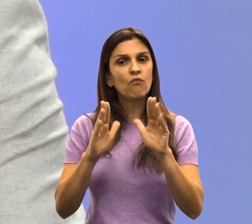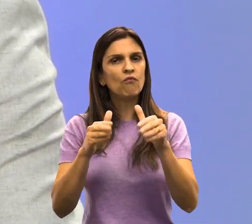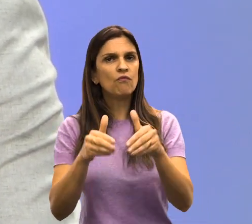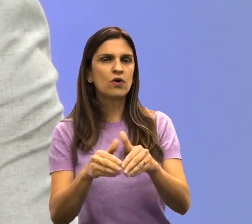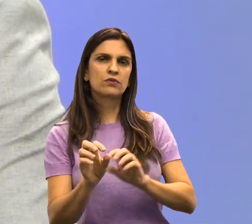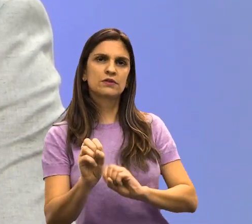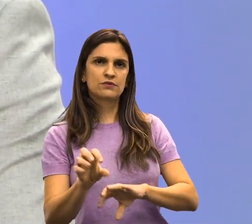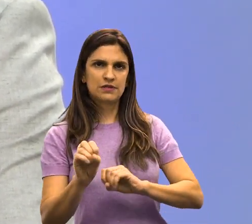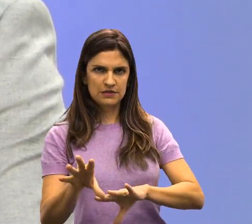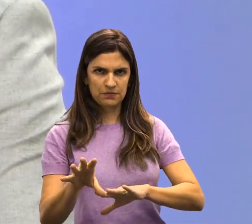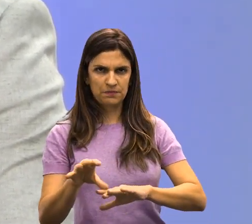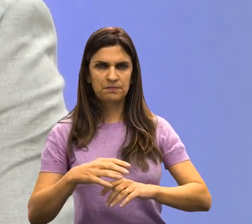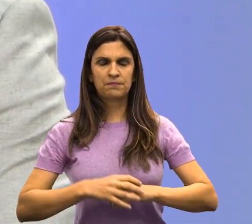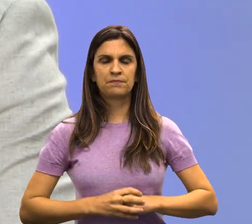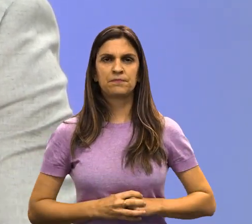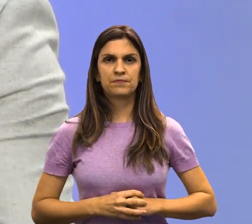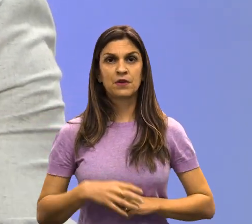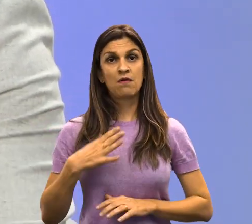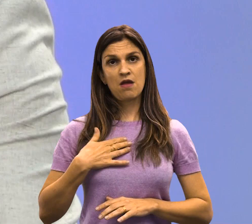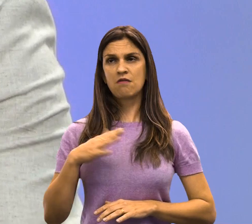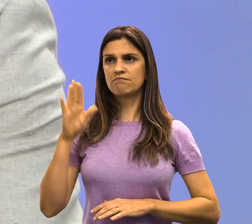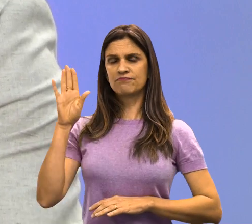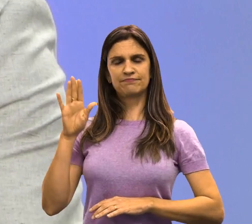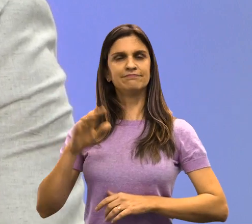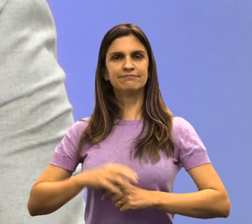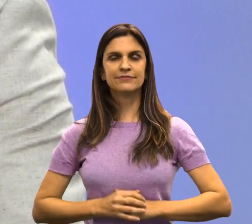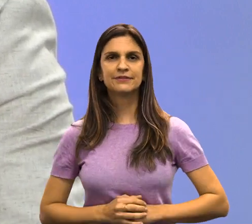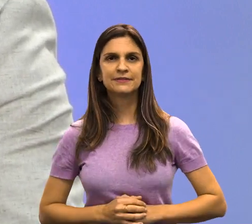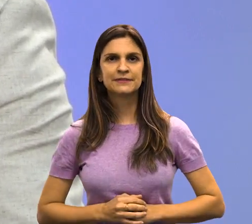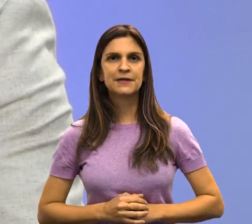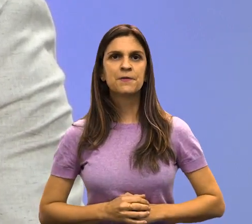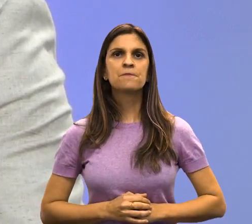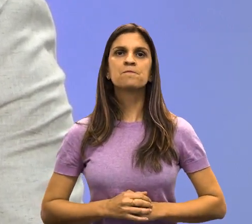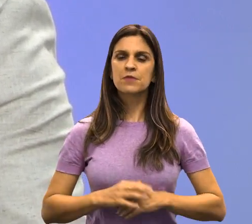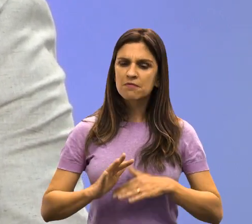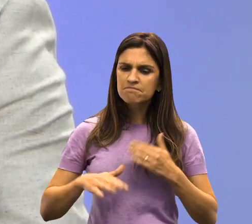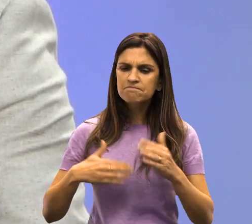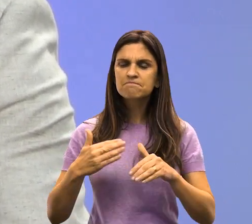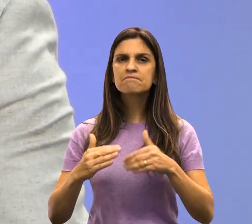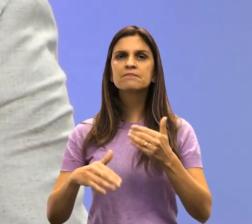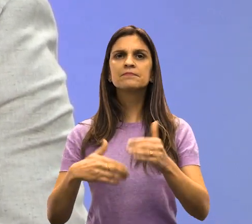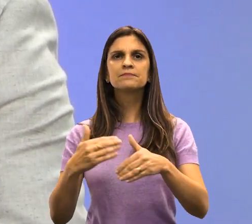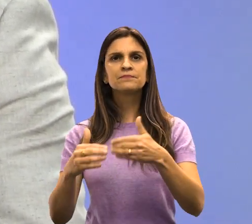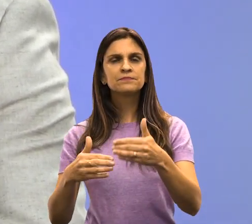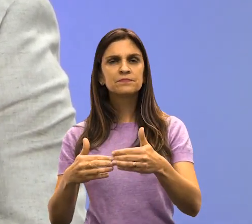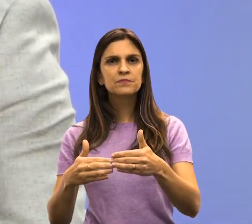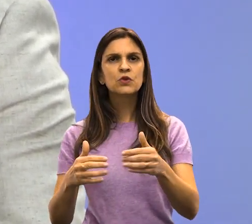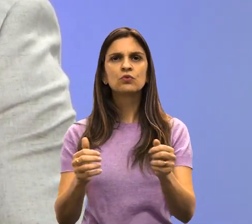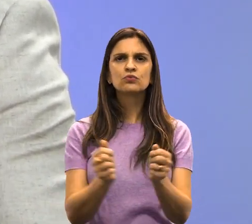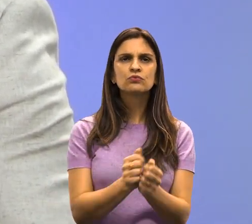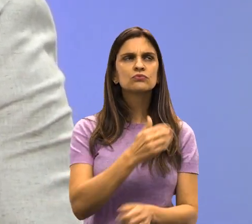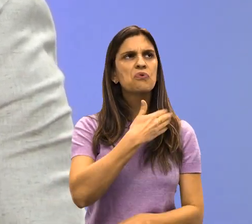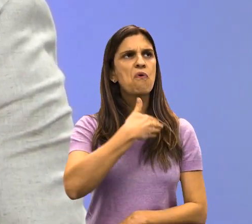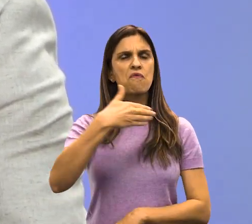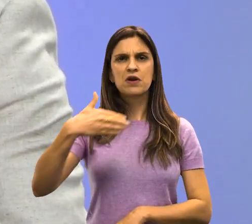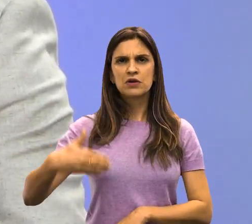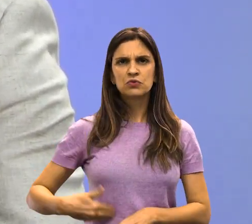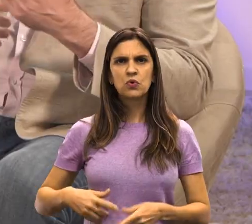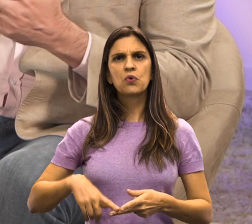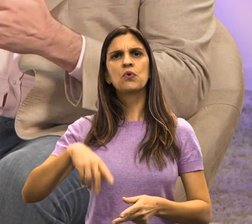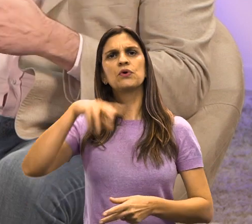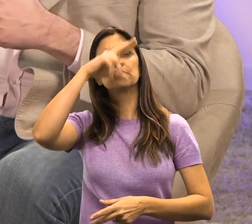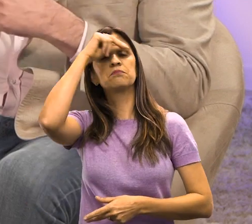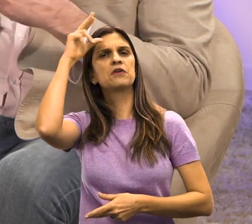para a educação. Me coloquei à disposição e fomos acompanhando os